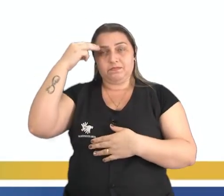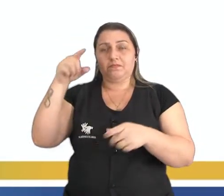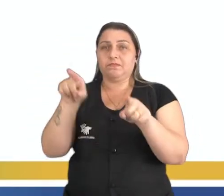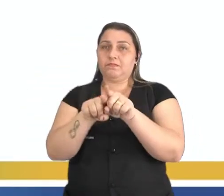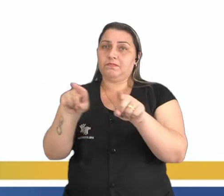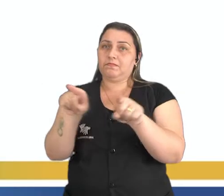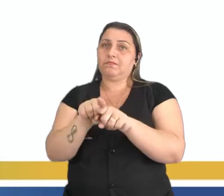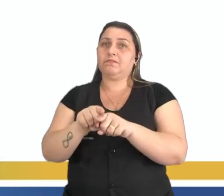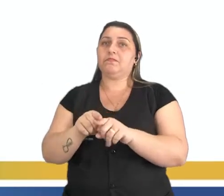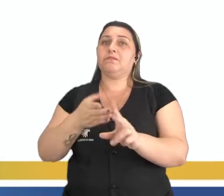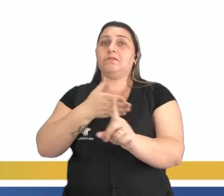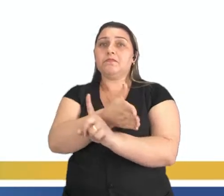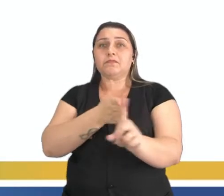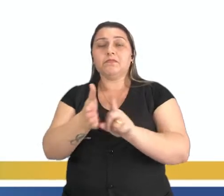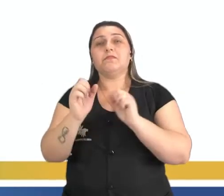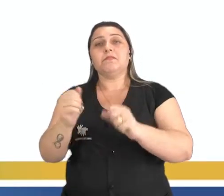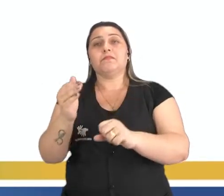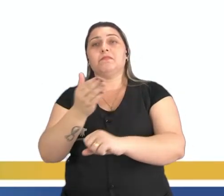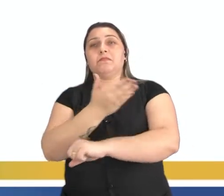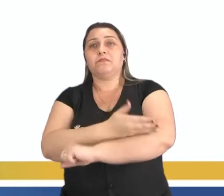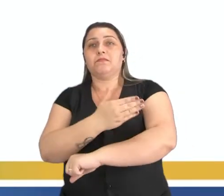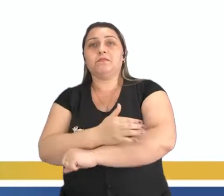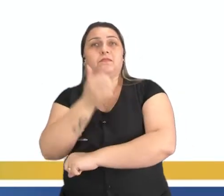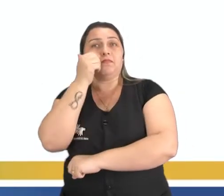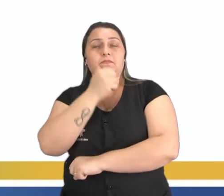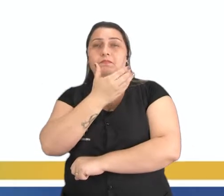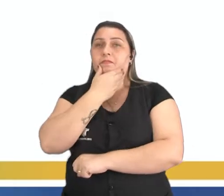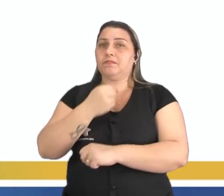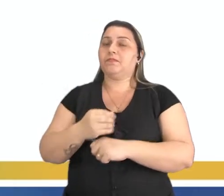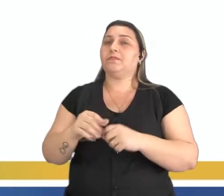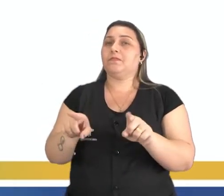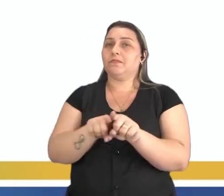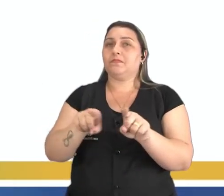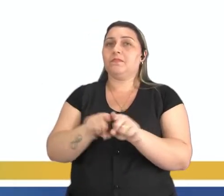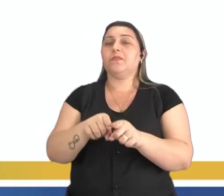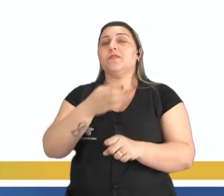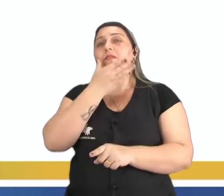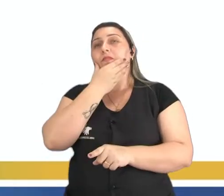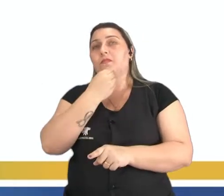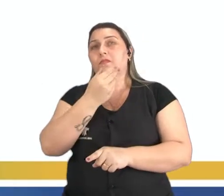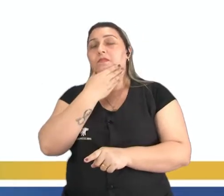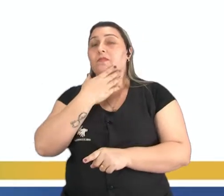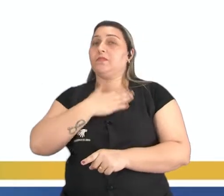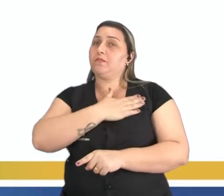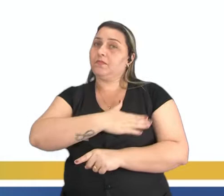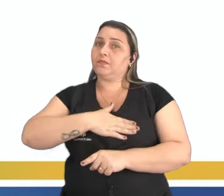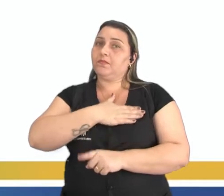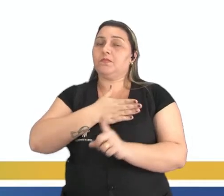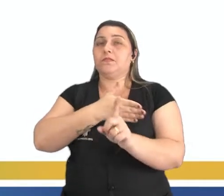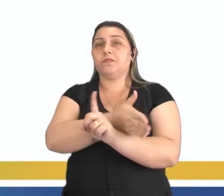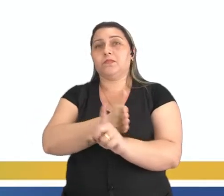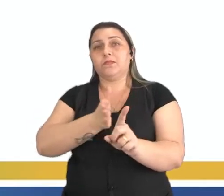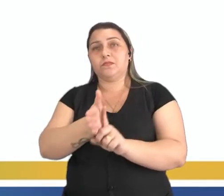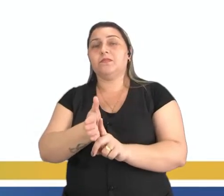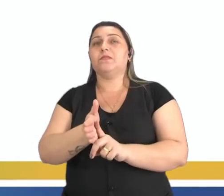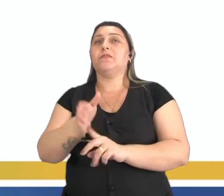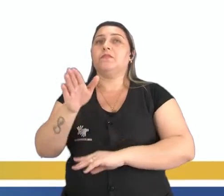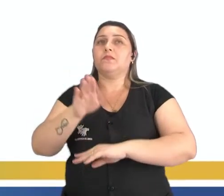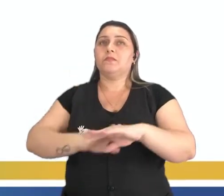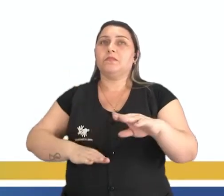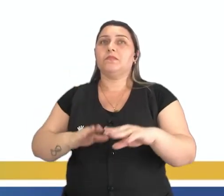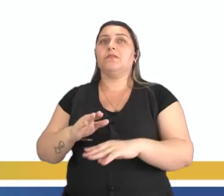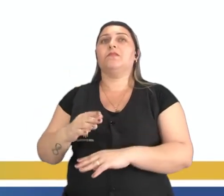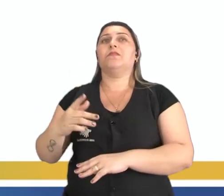Essa modalidade pode ser praticada por homens e por mulheres. Os homens que curtem a prática da modalidade são chamados